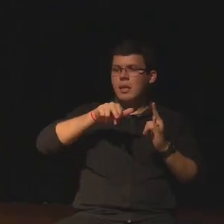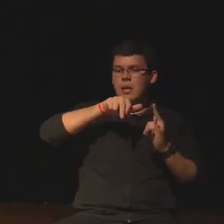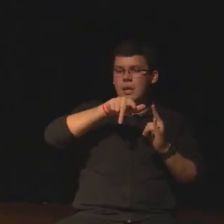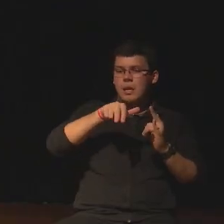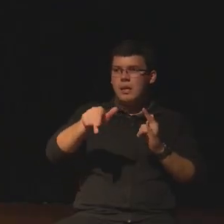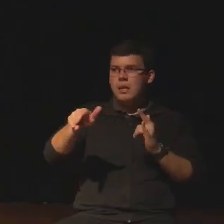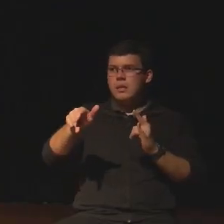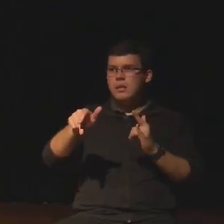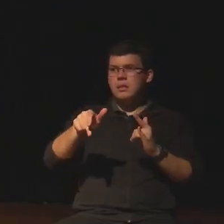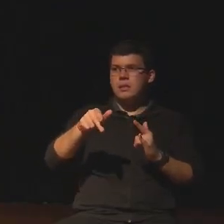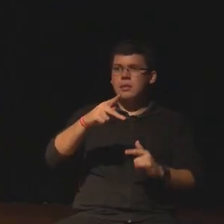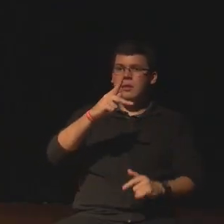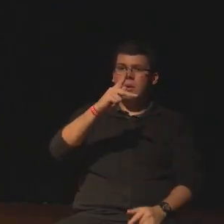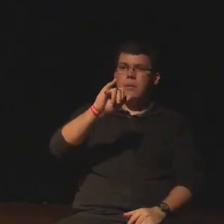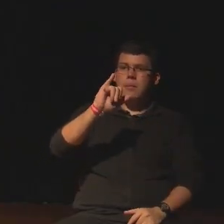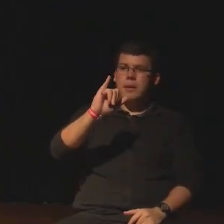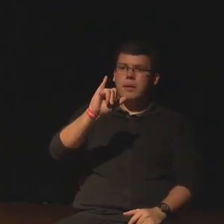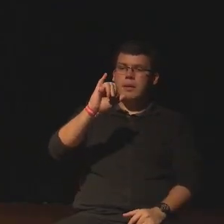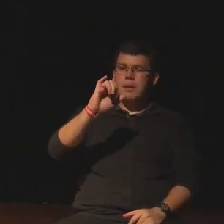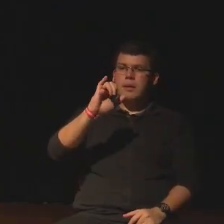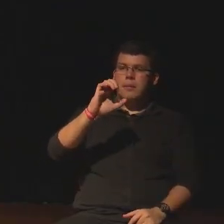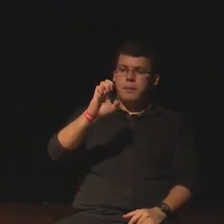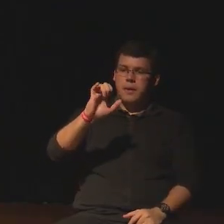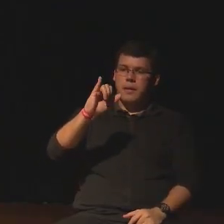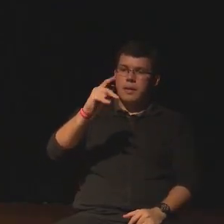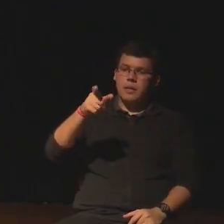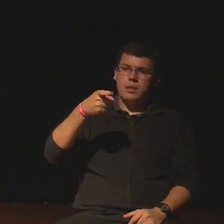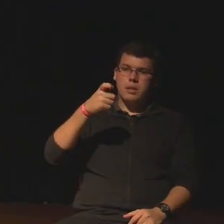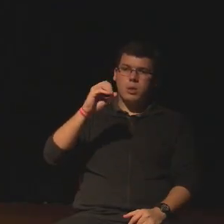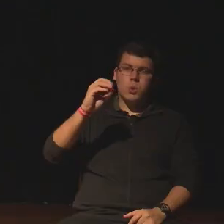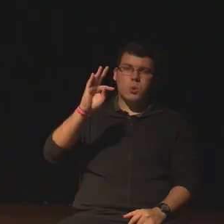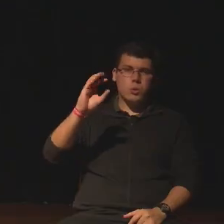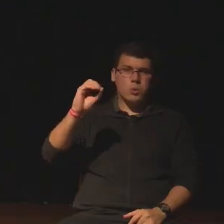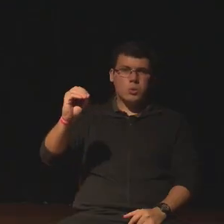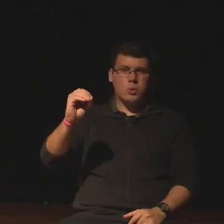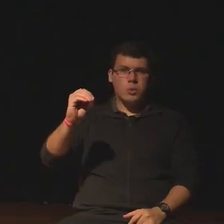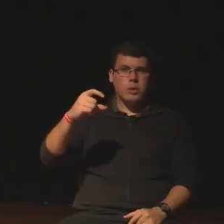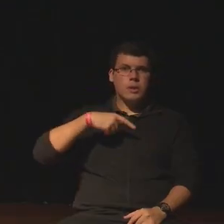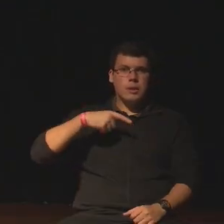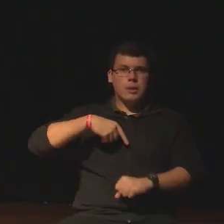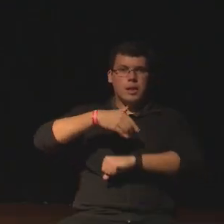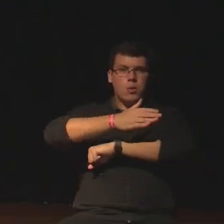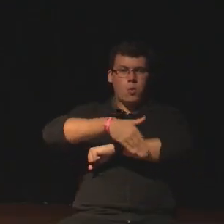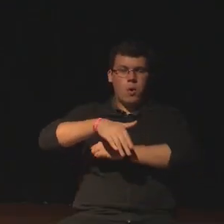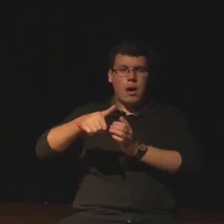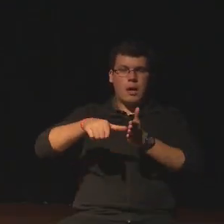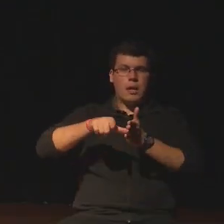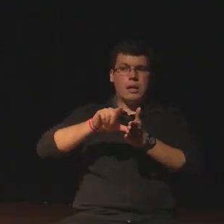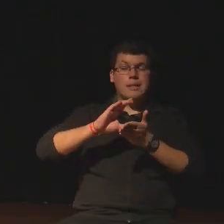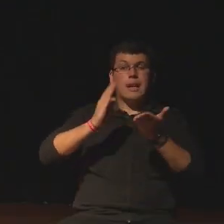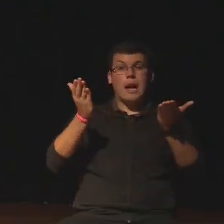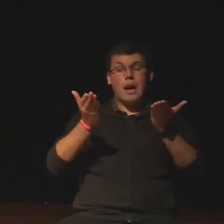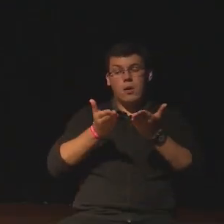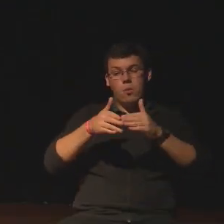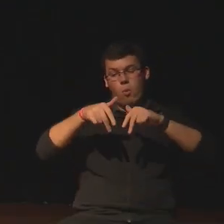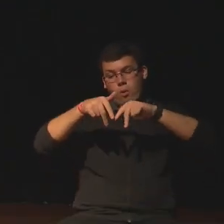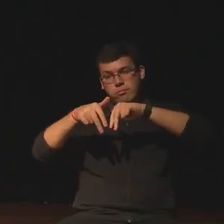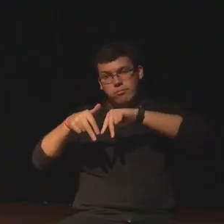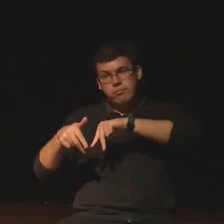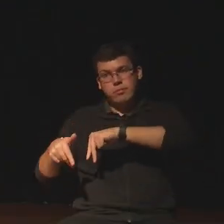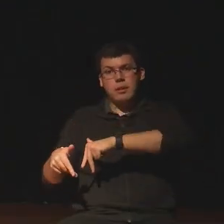direção a Peixoto Gomide, tem uma ruazinha antes, né? Que agora é a que desce. Aquela